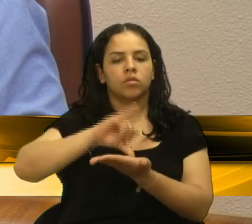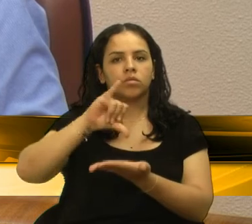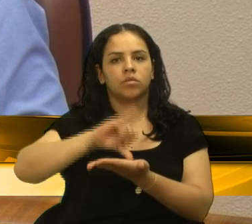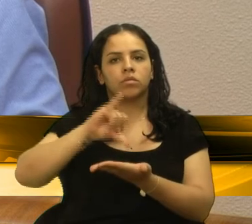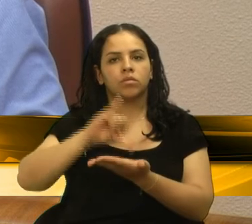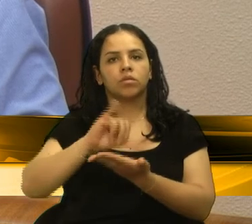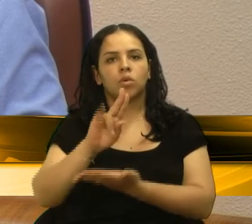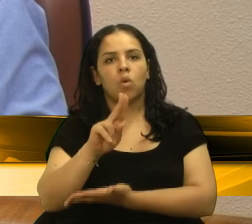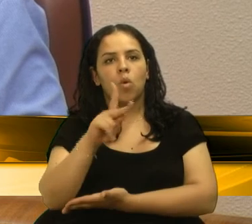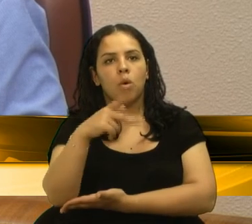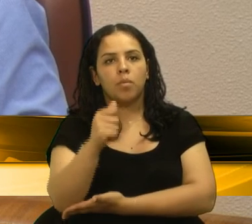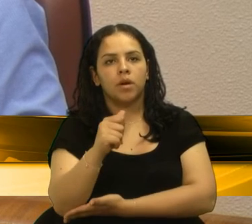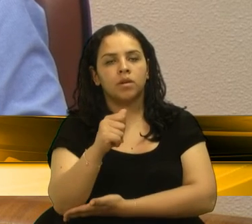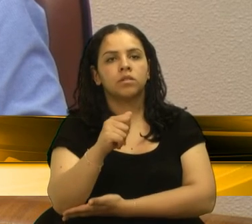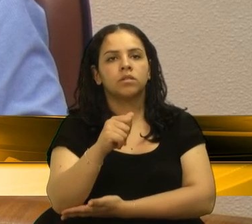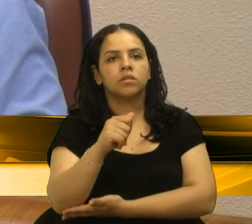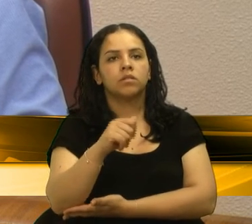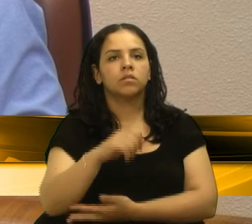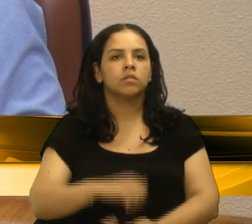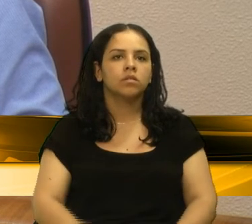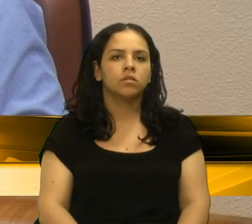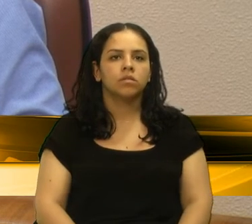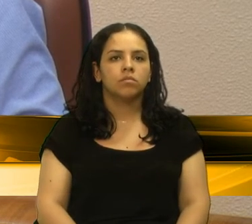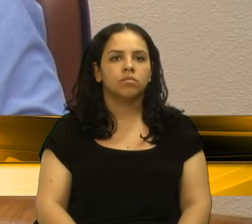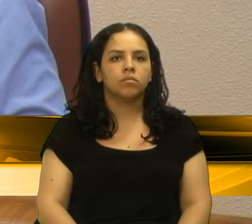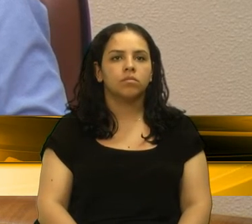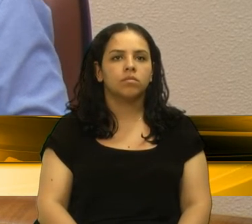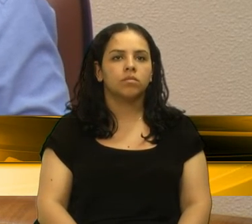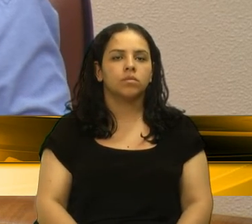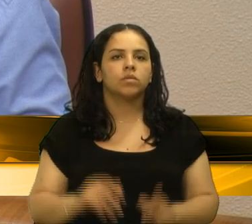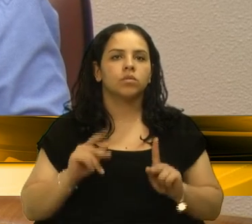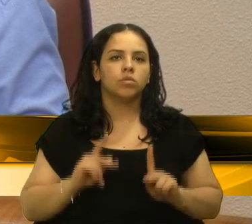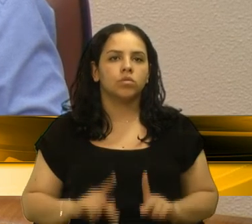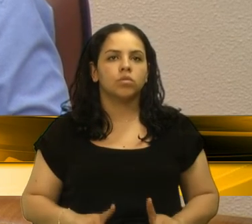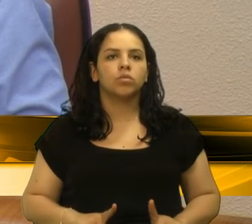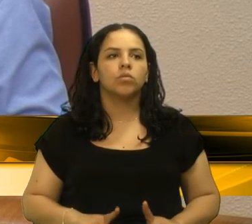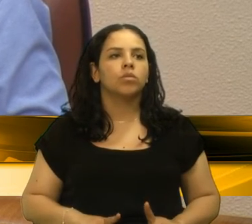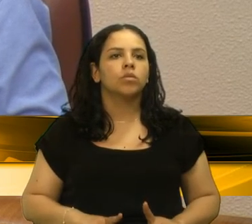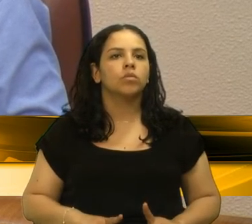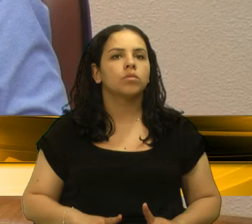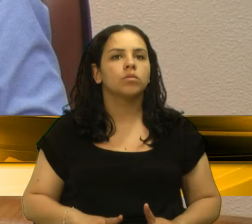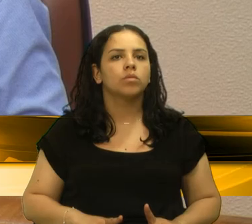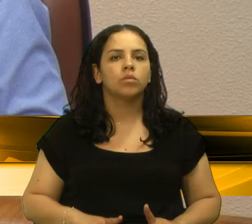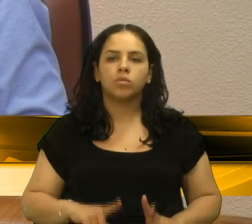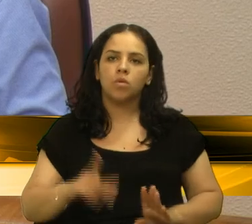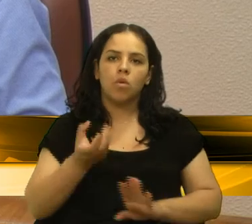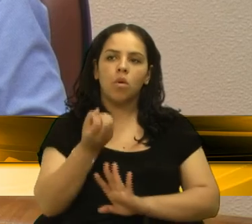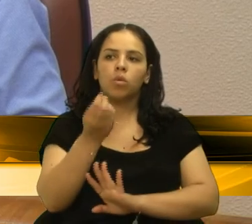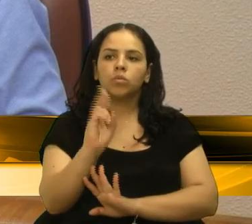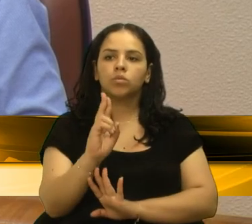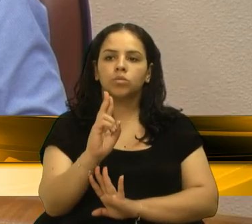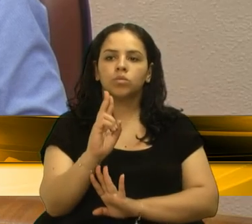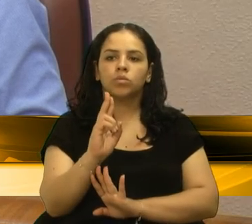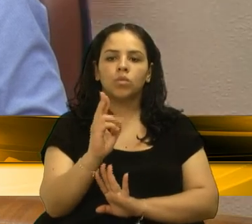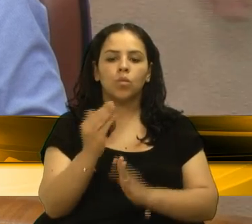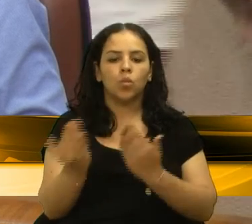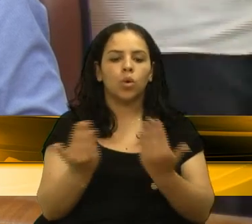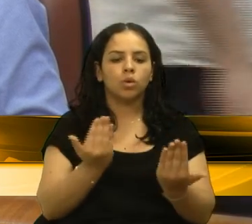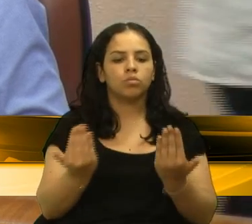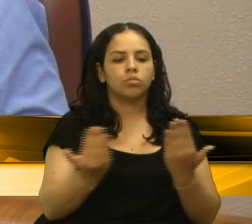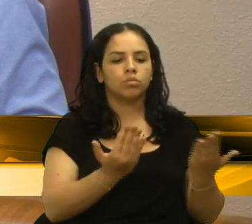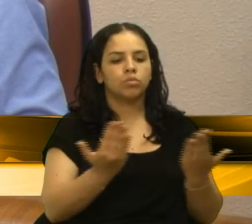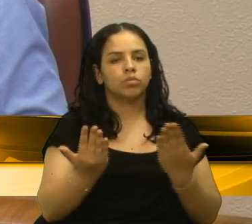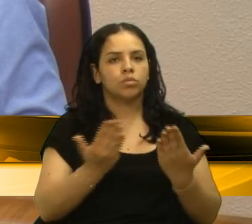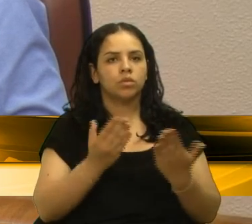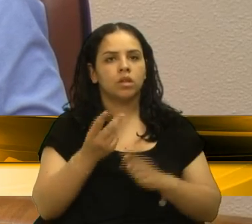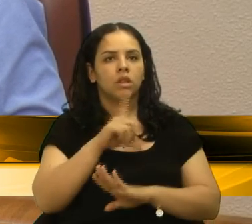Fizemos o comparativo se fossem estatutários, se fossem servidores públicos concursados, com o comparativo da gestão compartilhada que fizemos, que teríamos